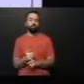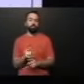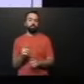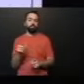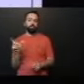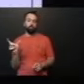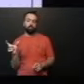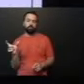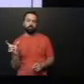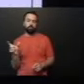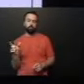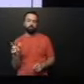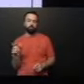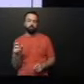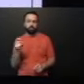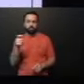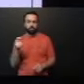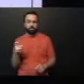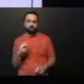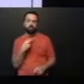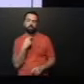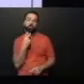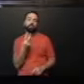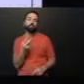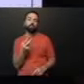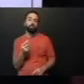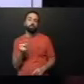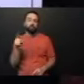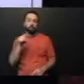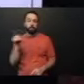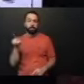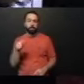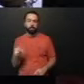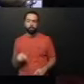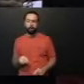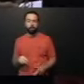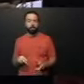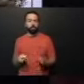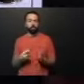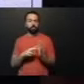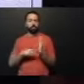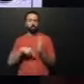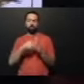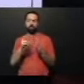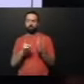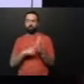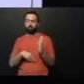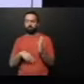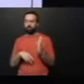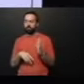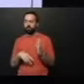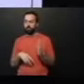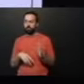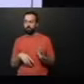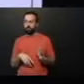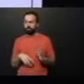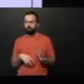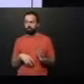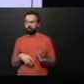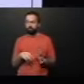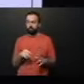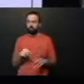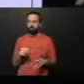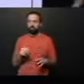verde aquelas em que a letra X tem o som de Z, como exército. Vamos lá? Pega o